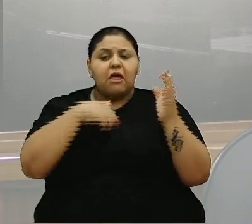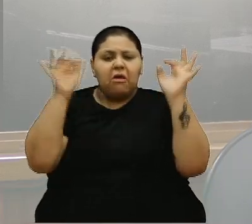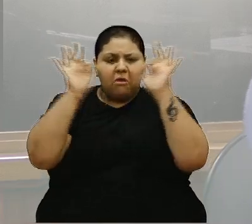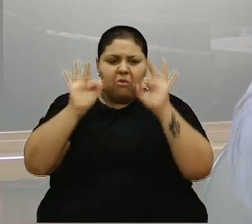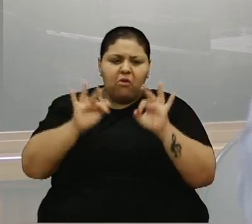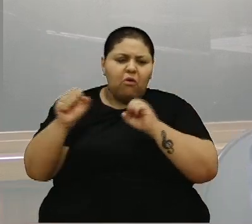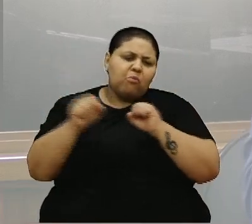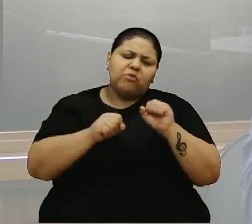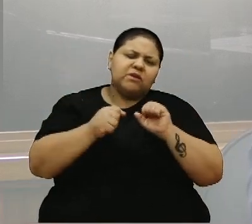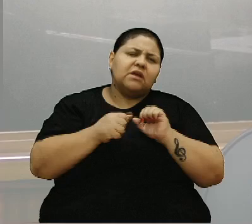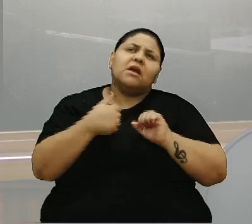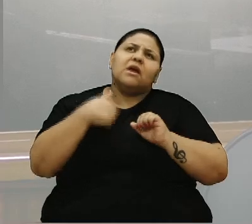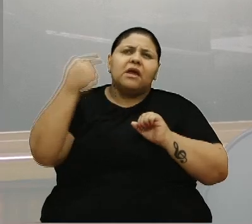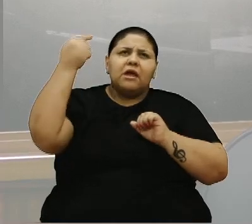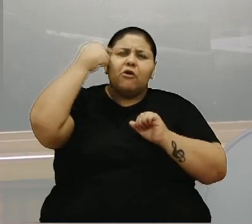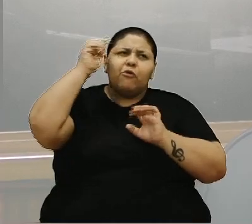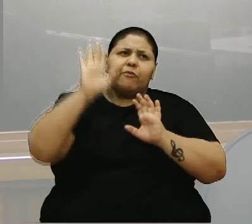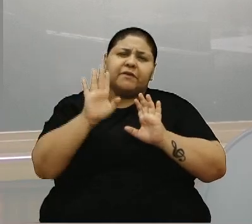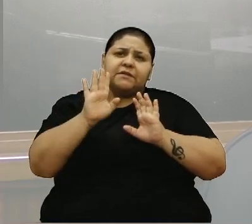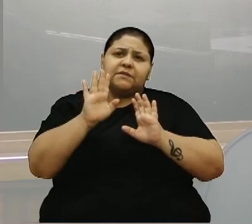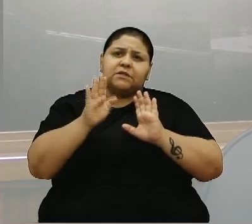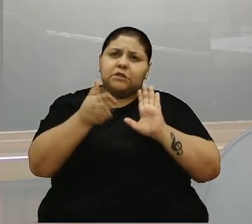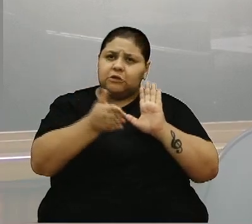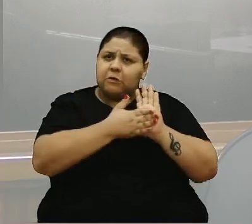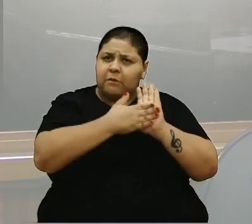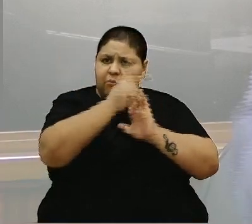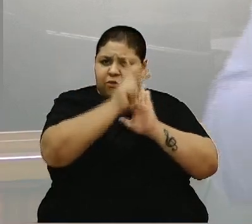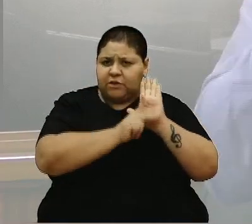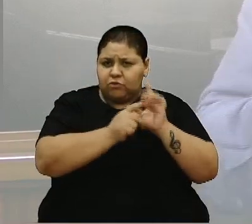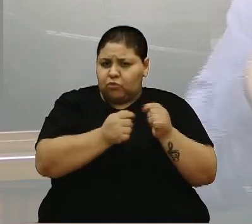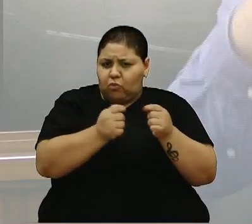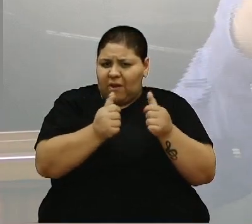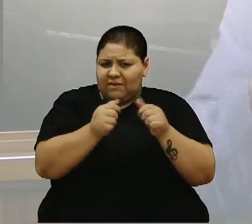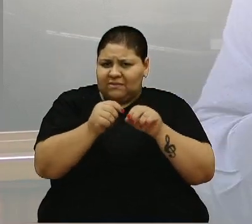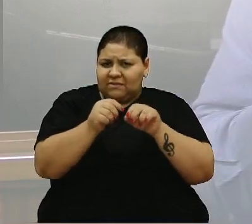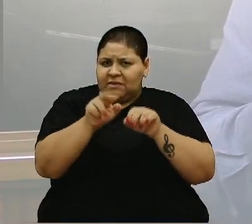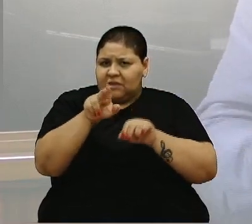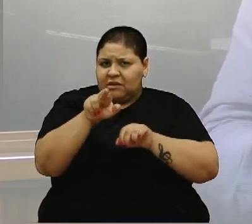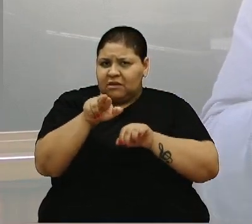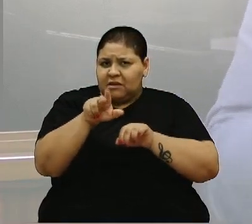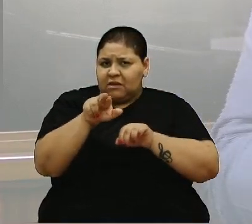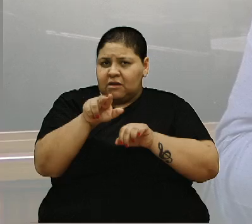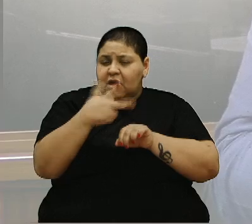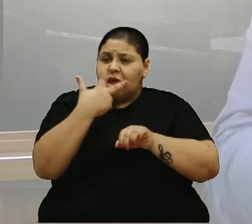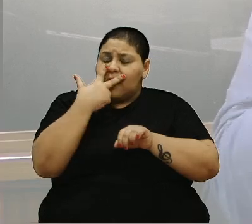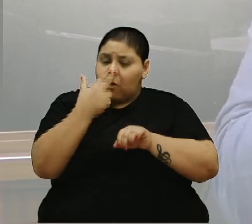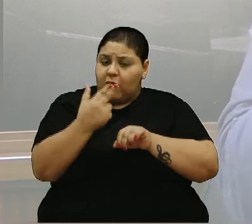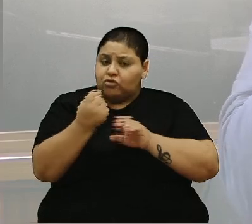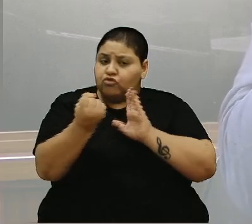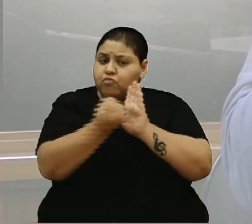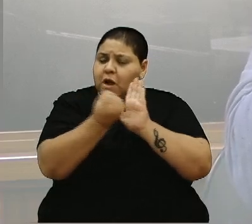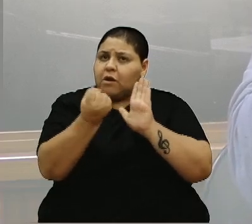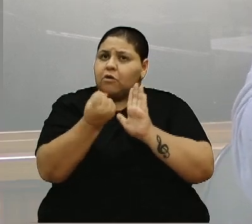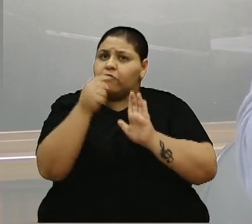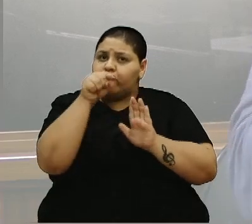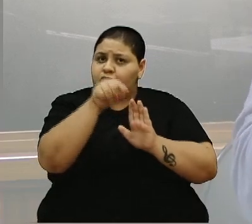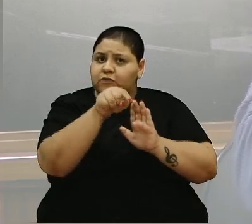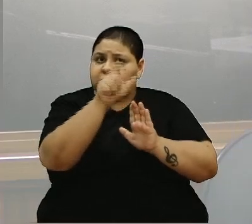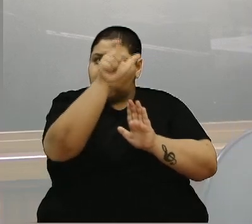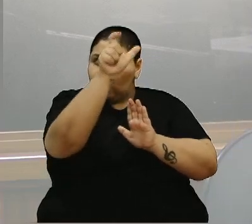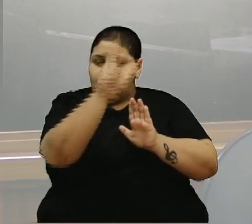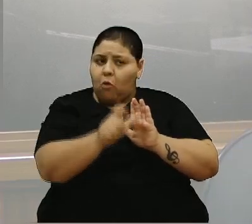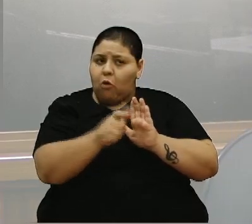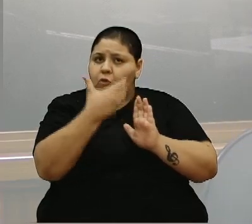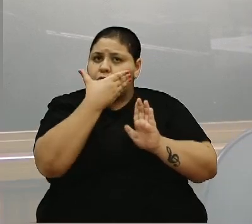proposto, eu pensei no meu mandato de propor um projeto semelhante, mas acho muito simbólico o senhor como homem de